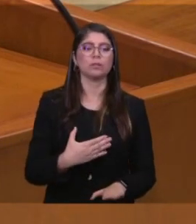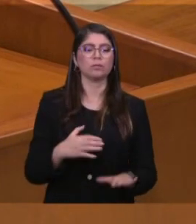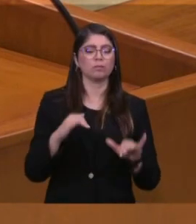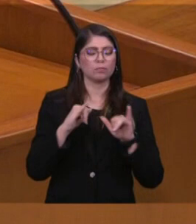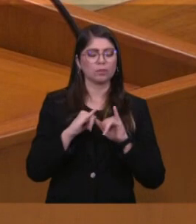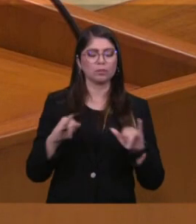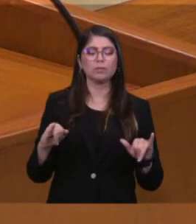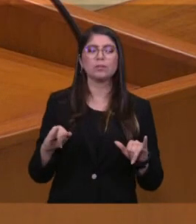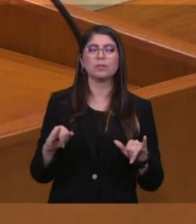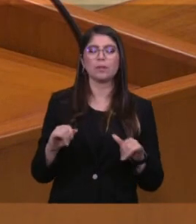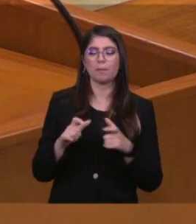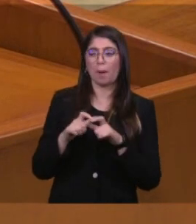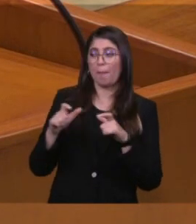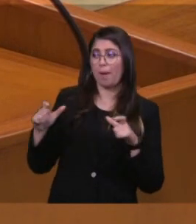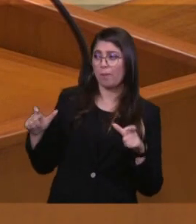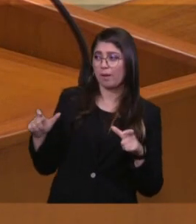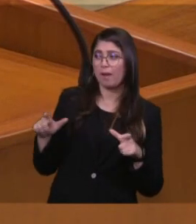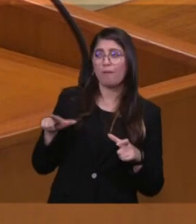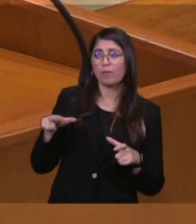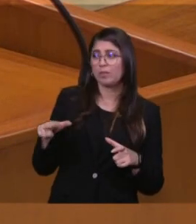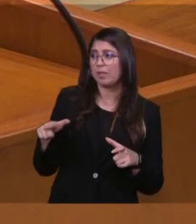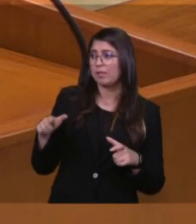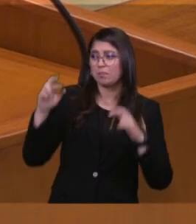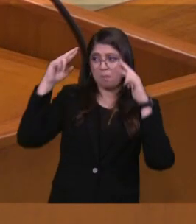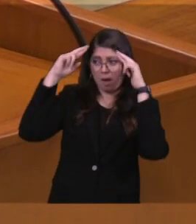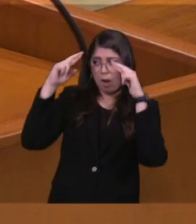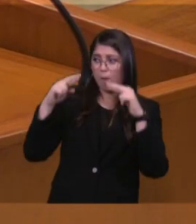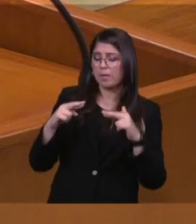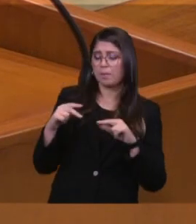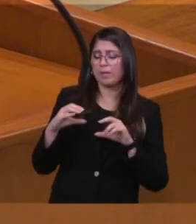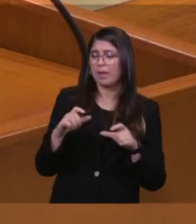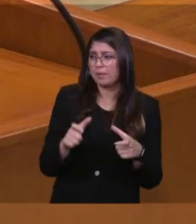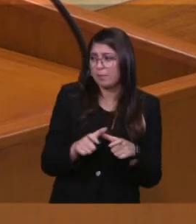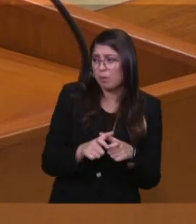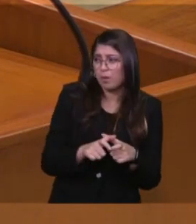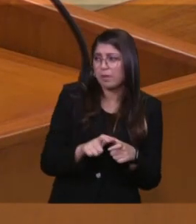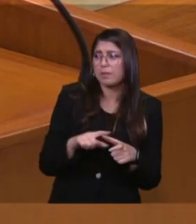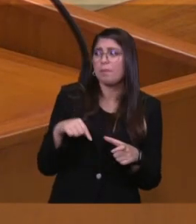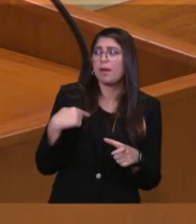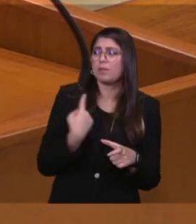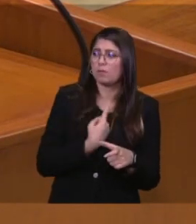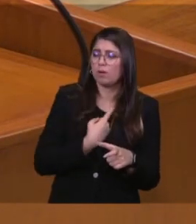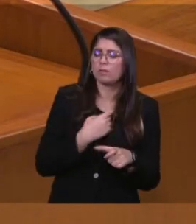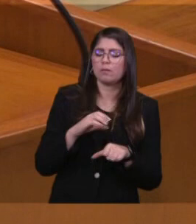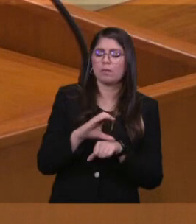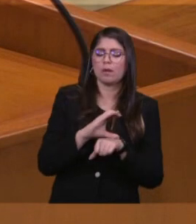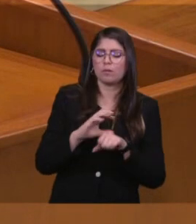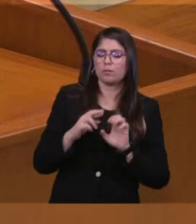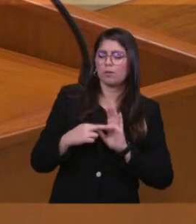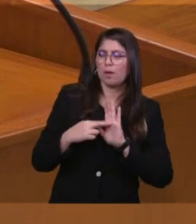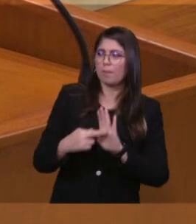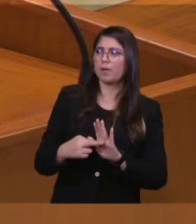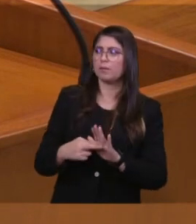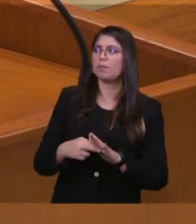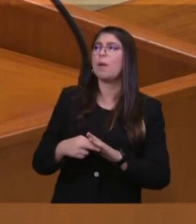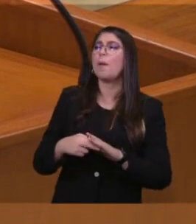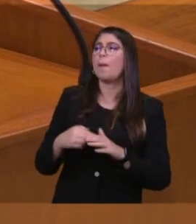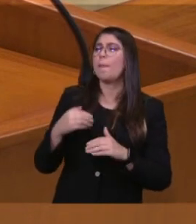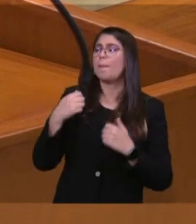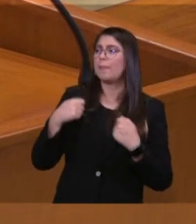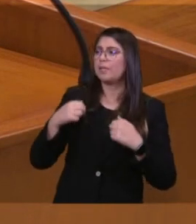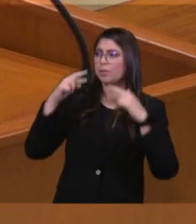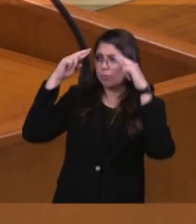ao processo majoritário: mesmo que vocês não respeitem essas minorias, nós, em nome da Constituição, impomos o respeito a